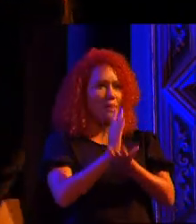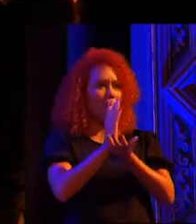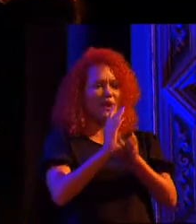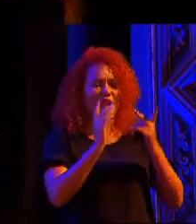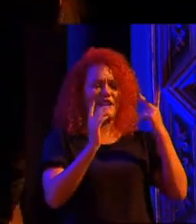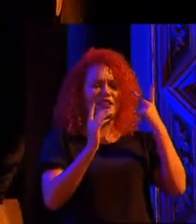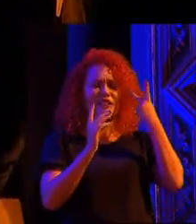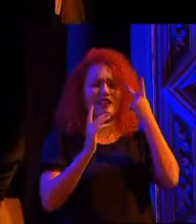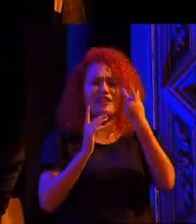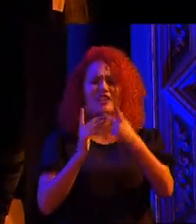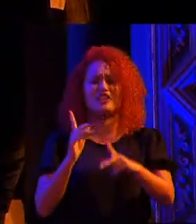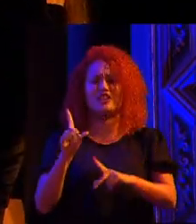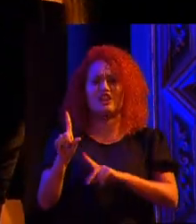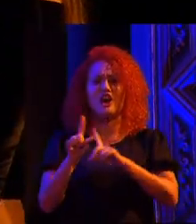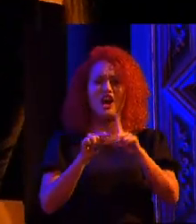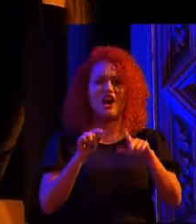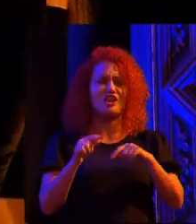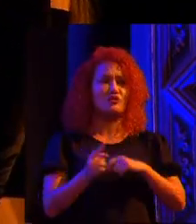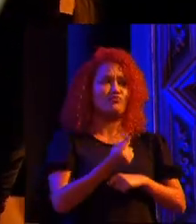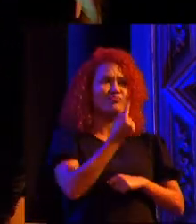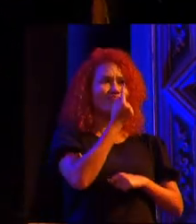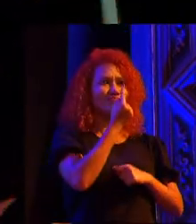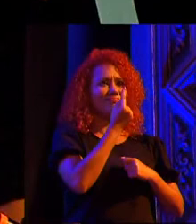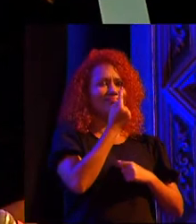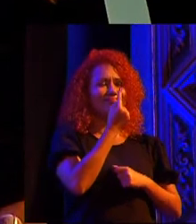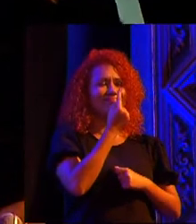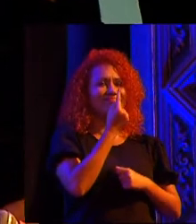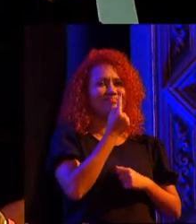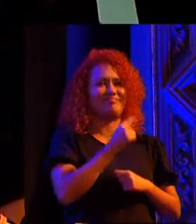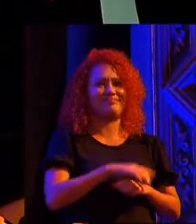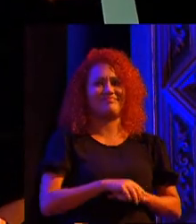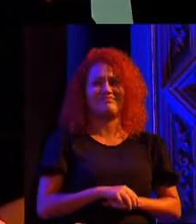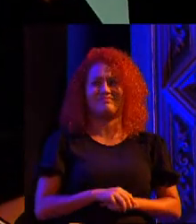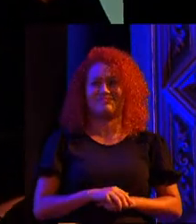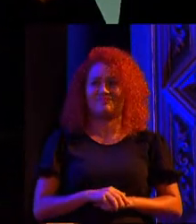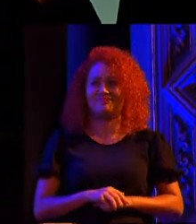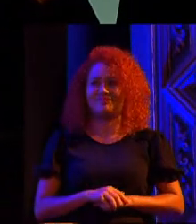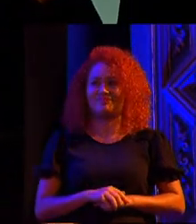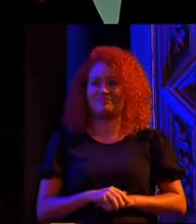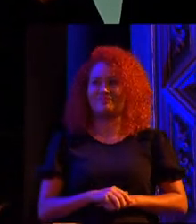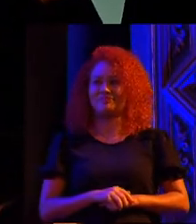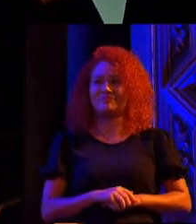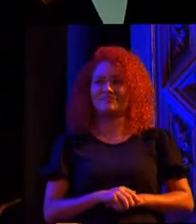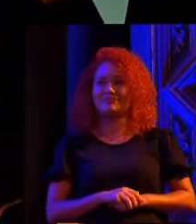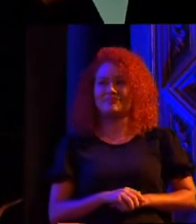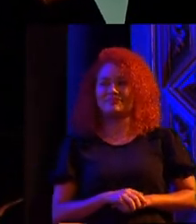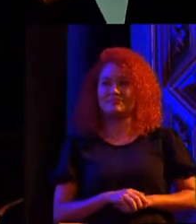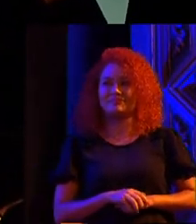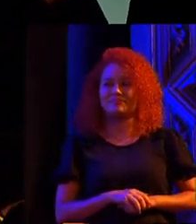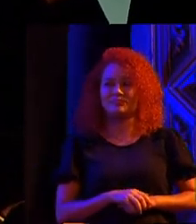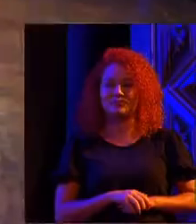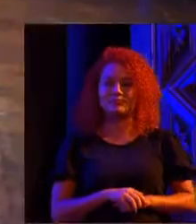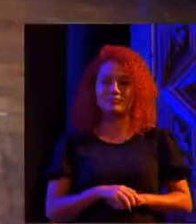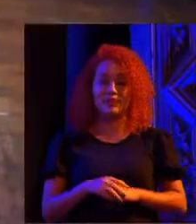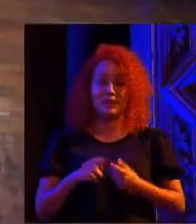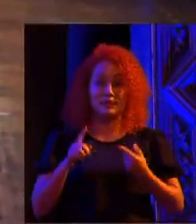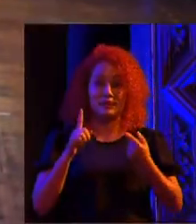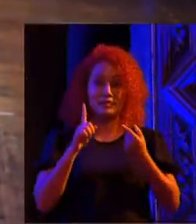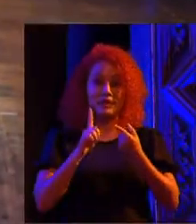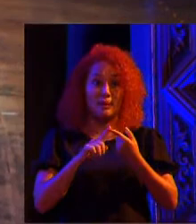O Carabao é uma escolhida. E a gente também quer só dar